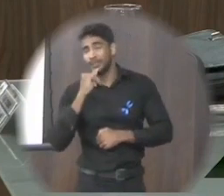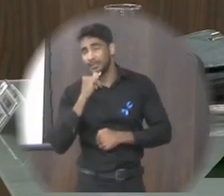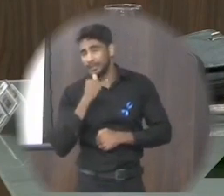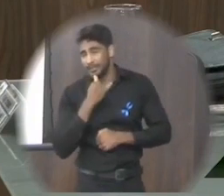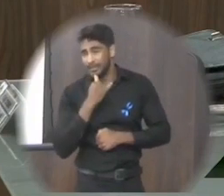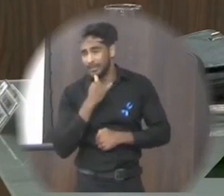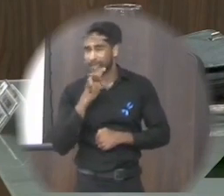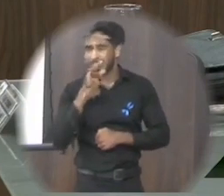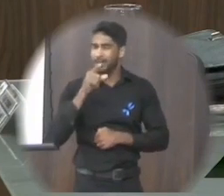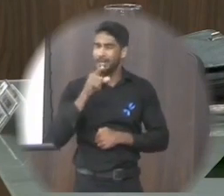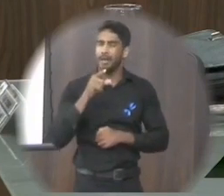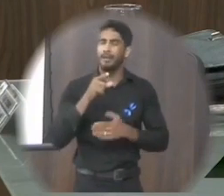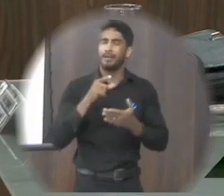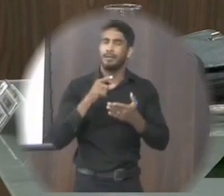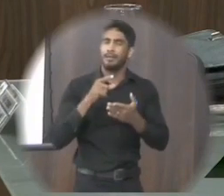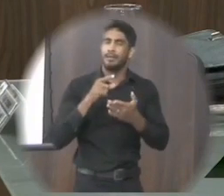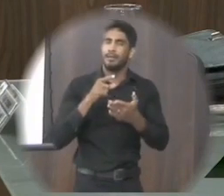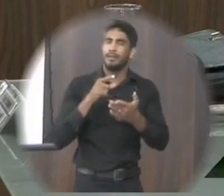ela, com sua maneira